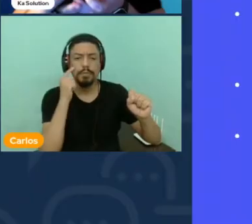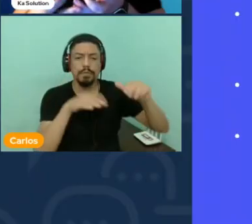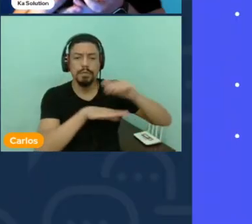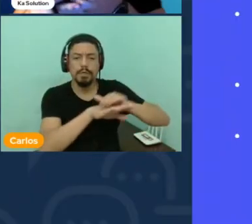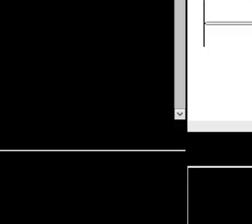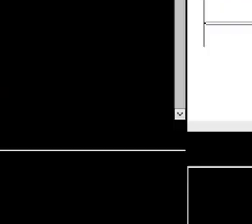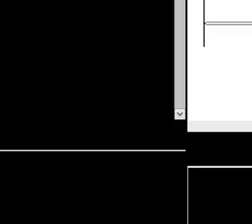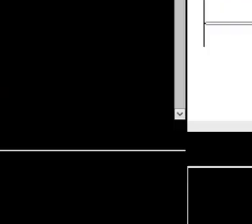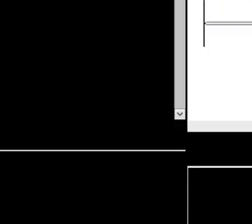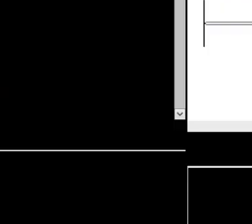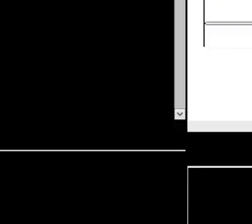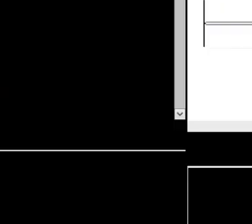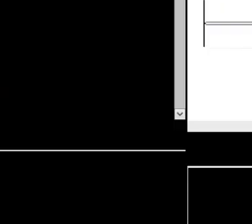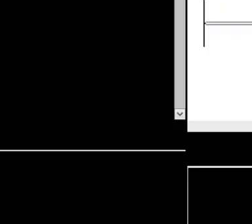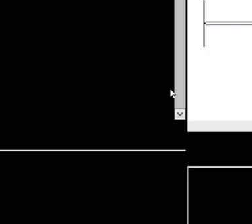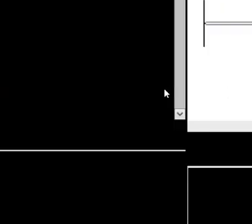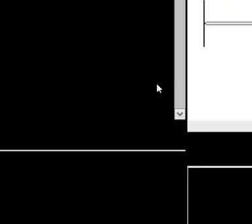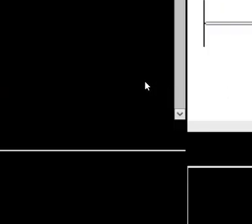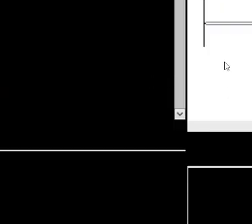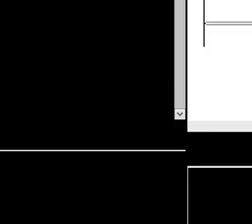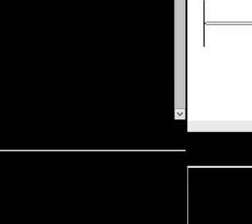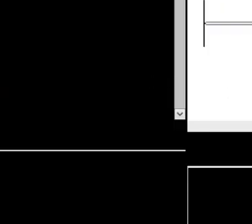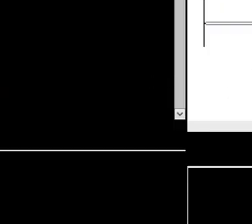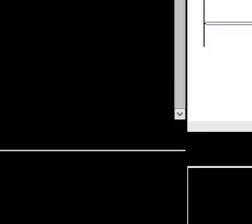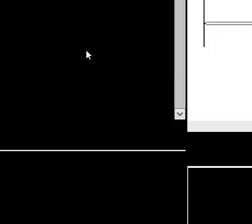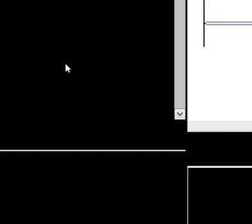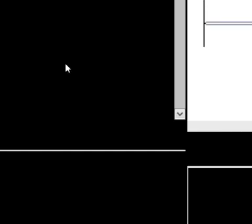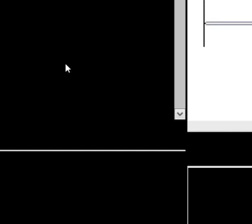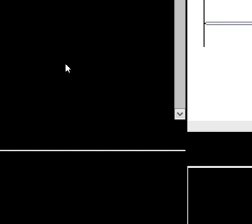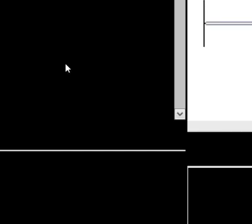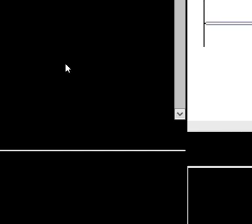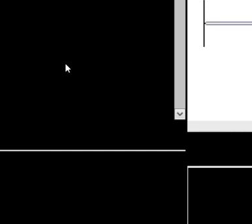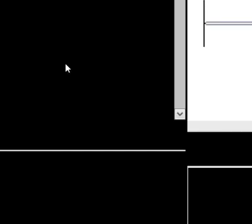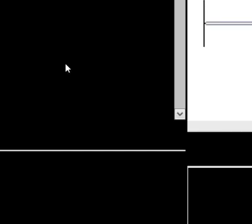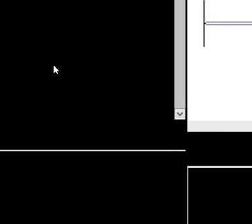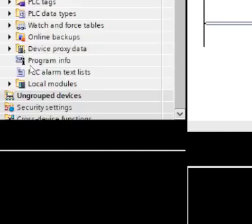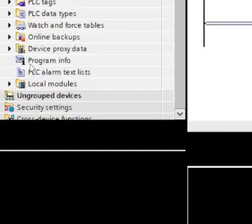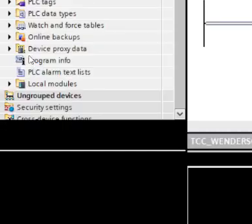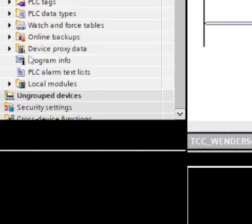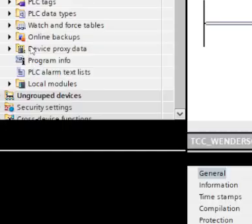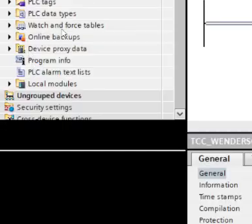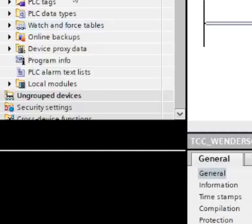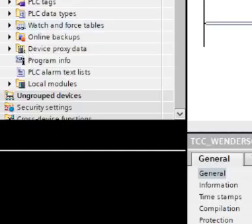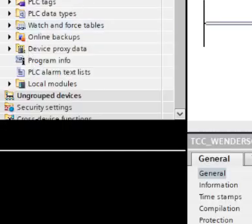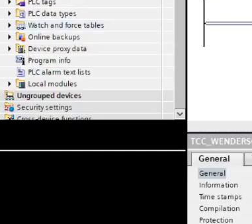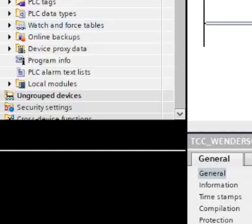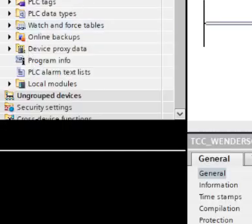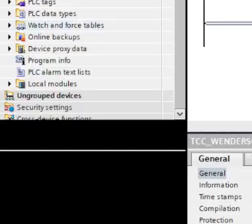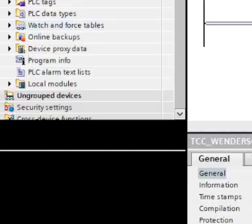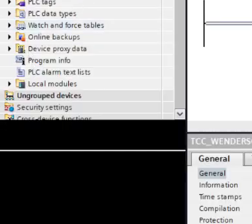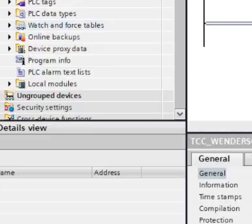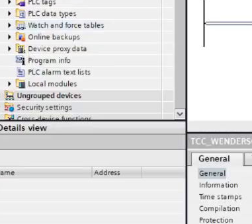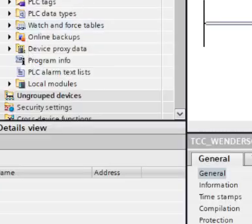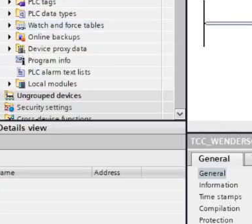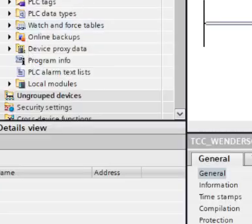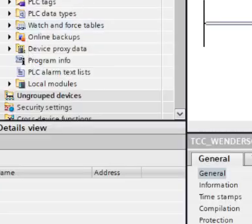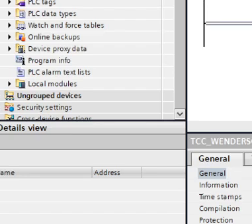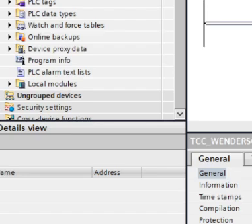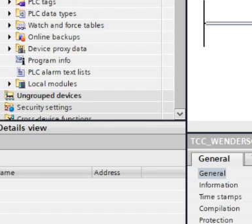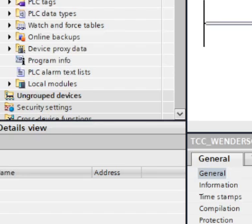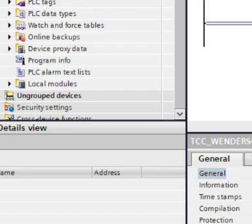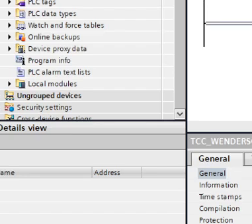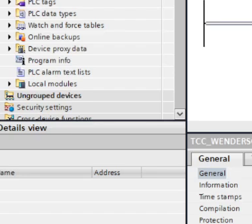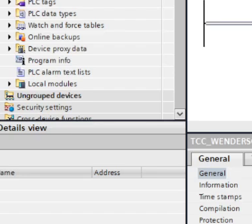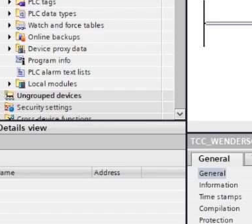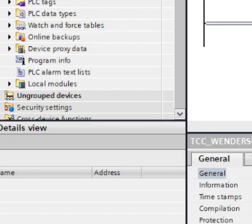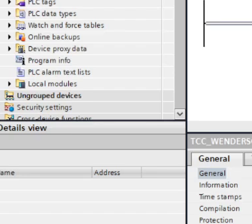de bloco, a gente está falando dos discos, dos HDs, dos SSDs dos meus servidores virtuais, que